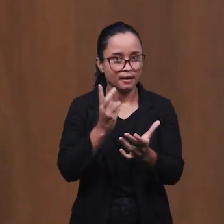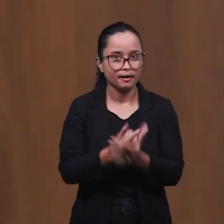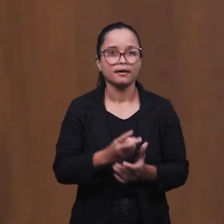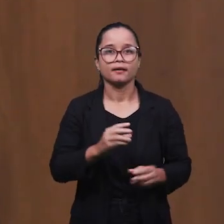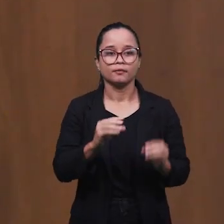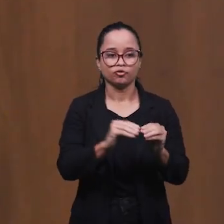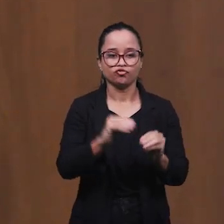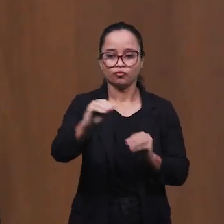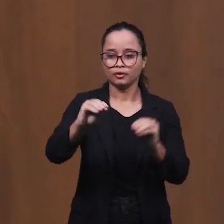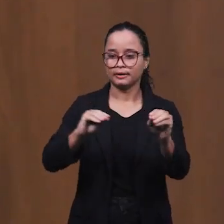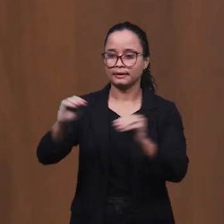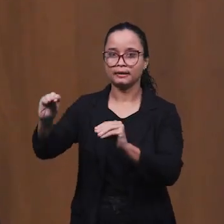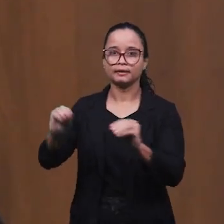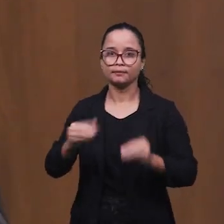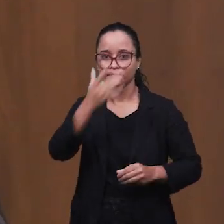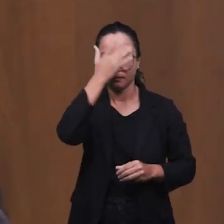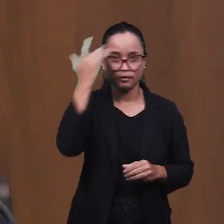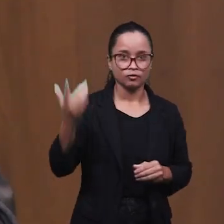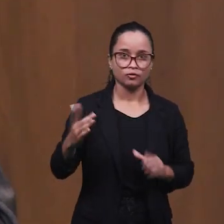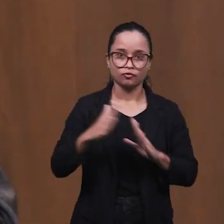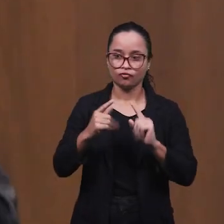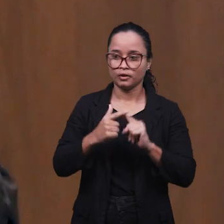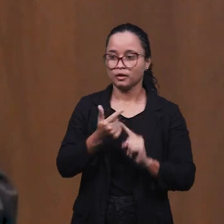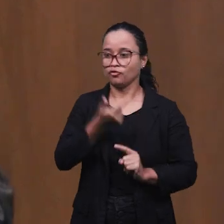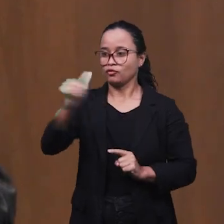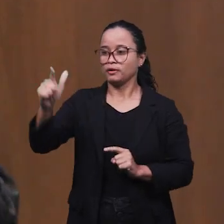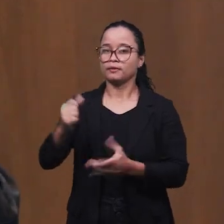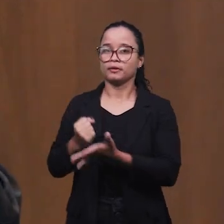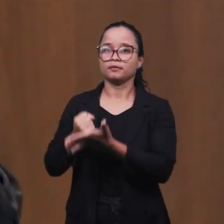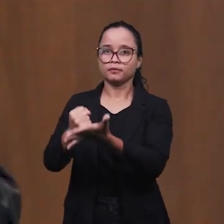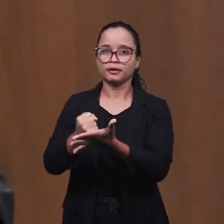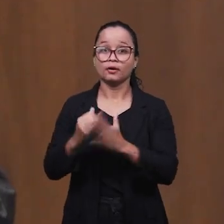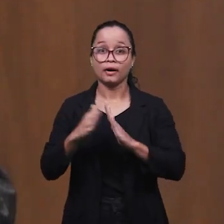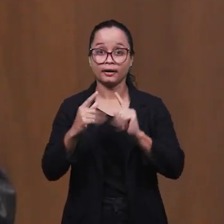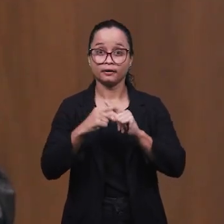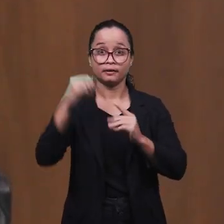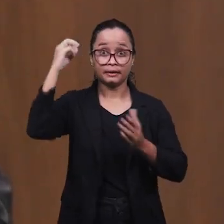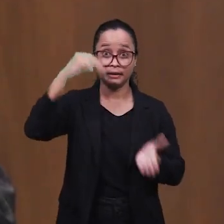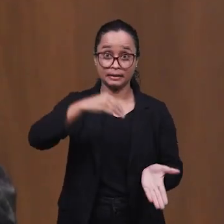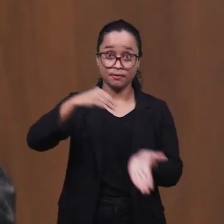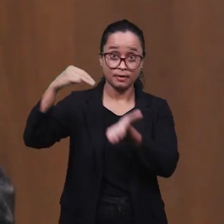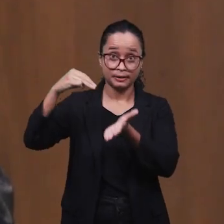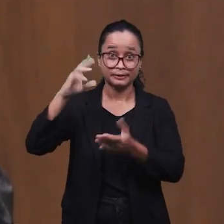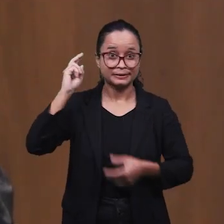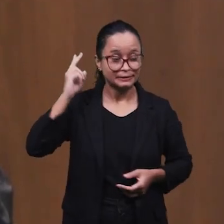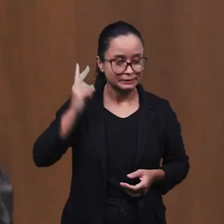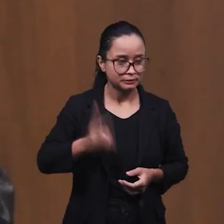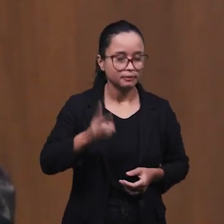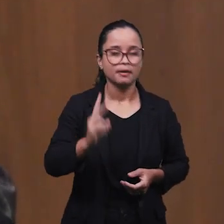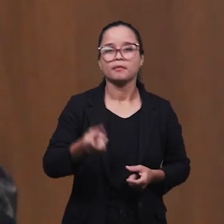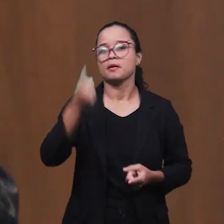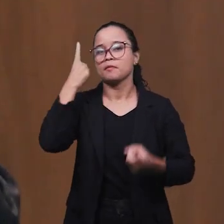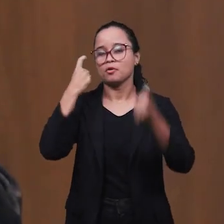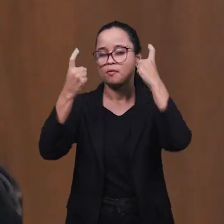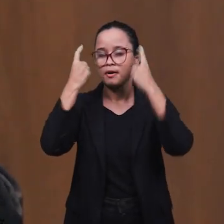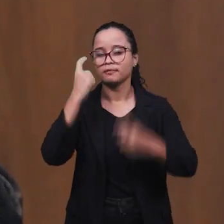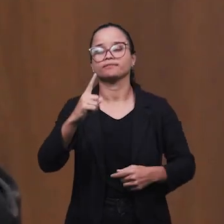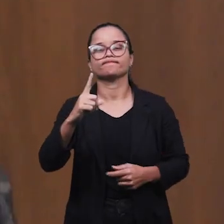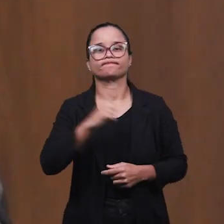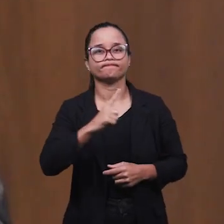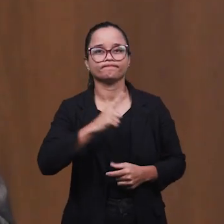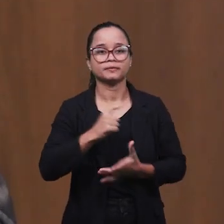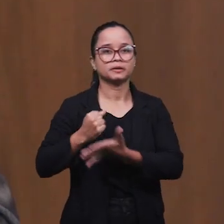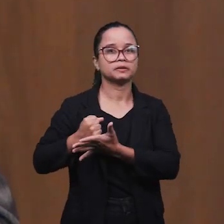de uma igreja para outra para poder dar essa assistência. Então a Igreja Maranata sempre realmente teve essa preocupação de